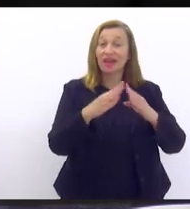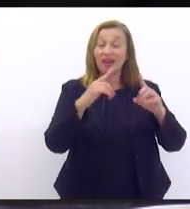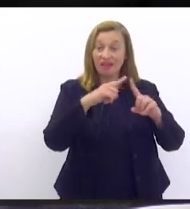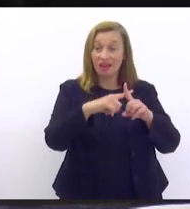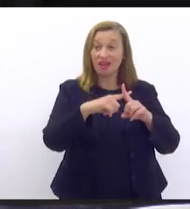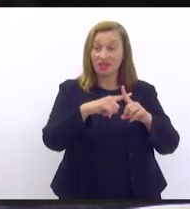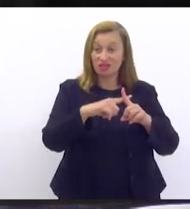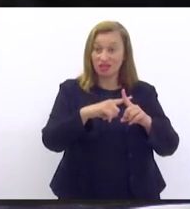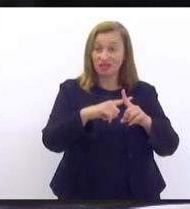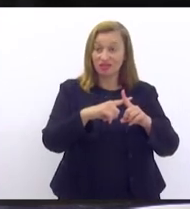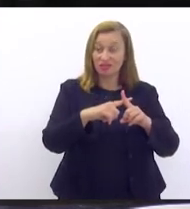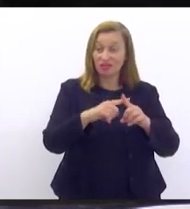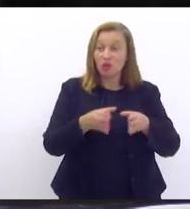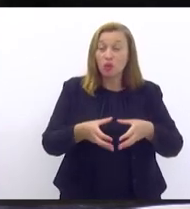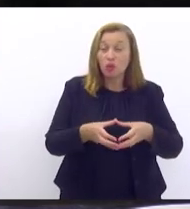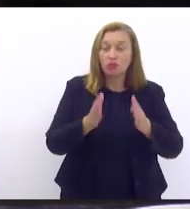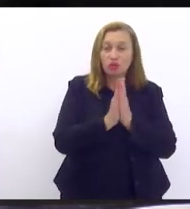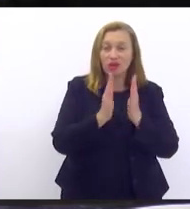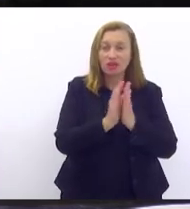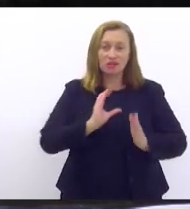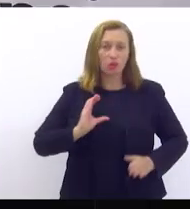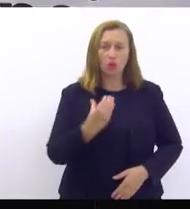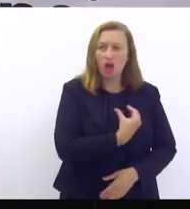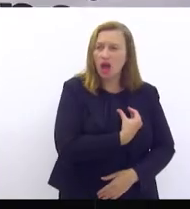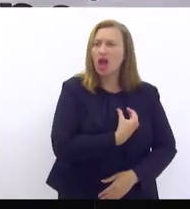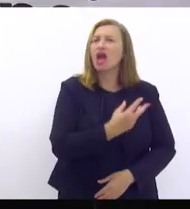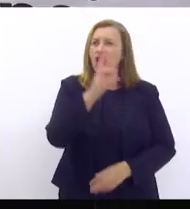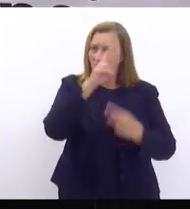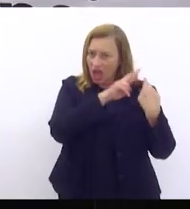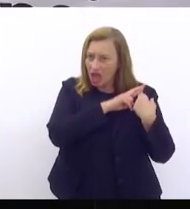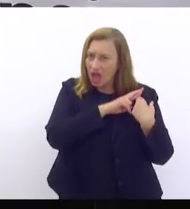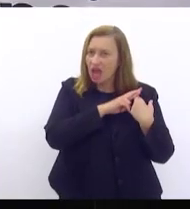único... Isso é muita responsabilidade.